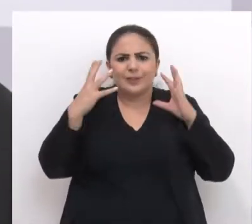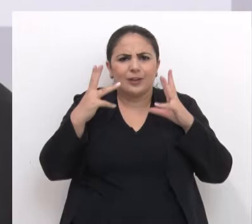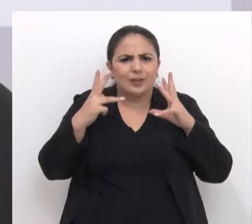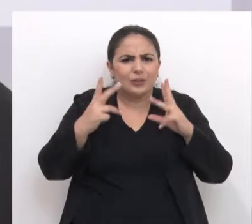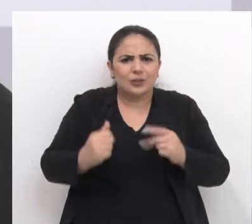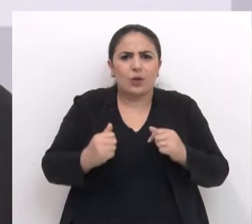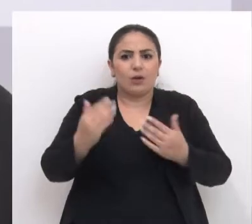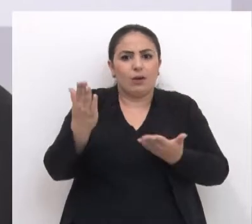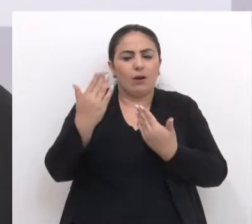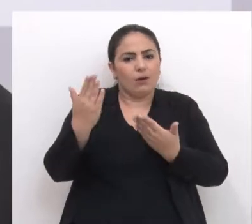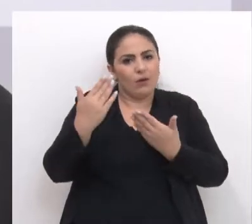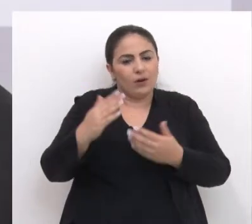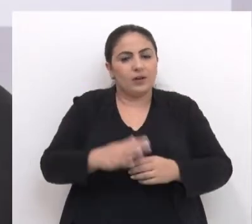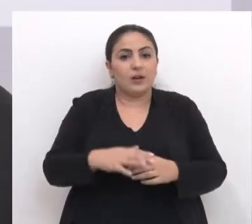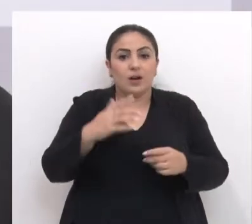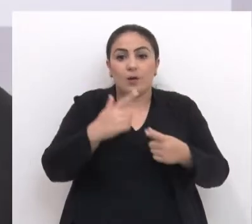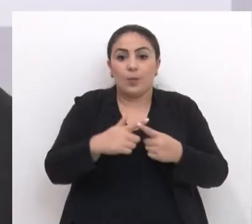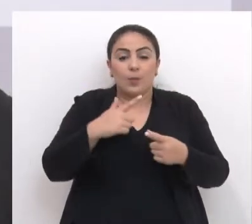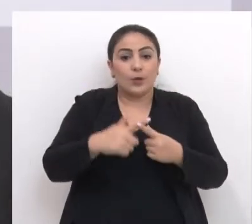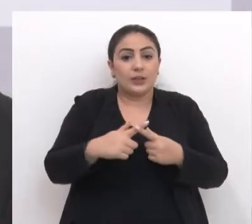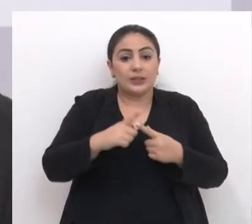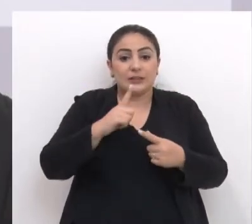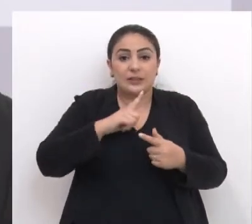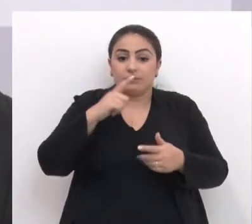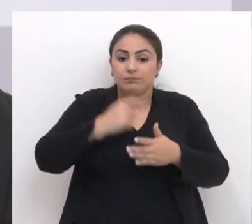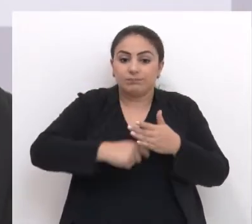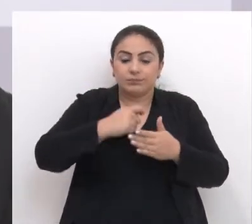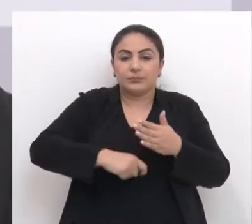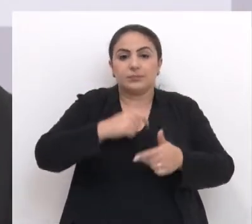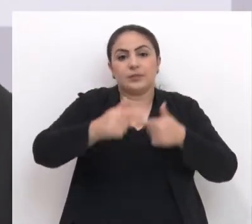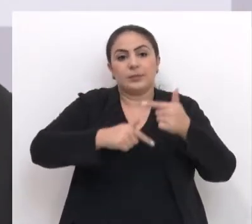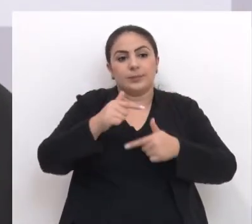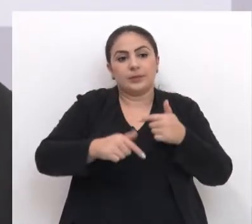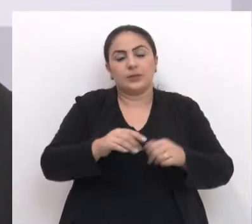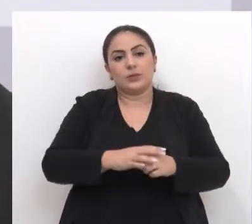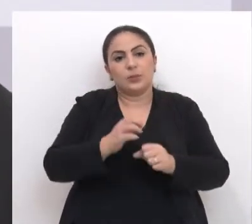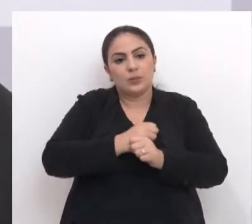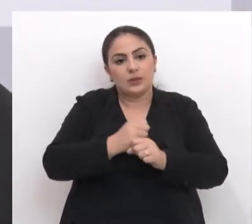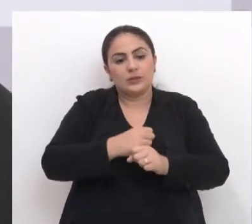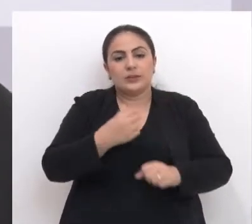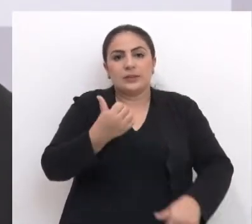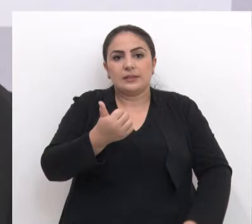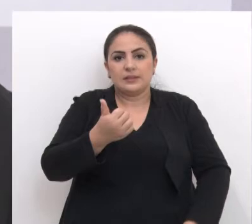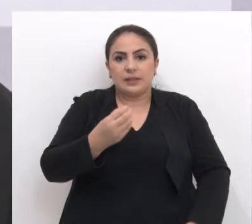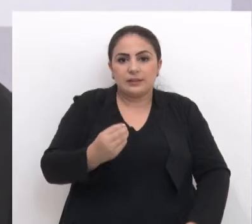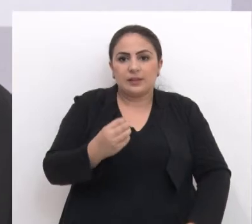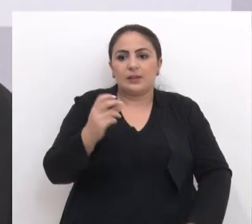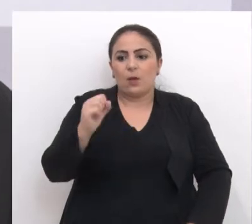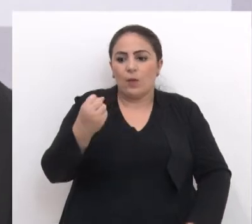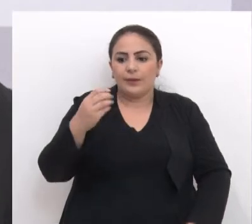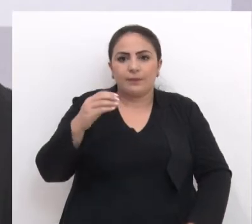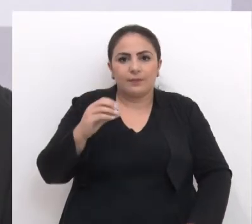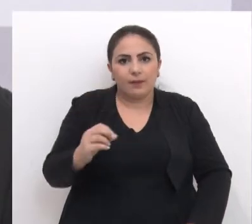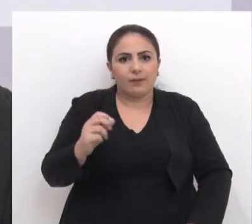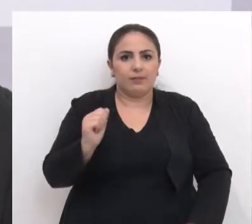todas as honrarias possíveis, porque ele tem um legado de trabalho, desde os anos 60, 70, 80,